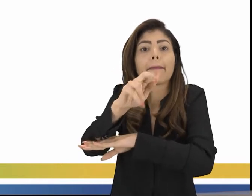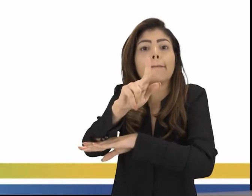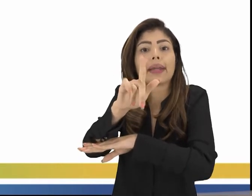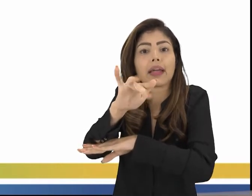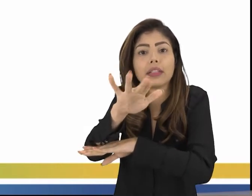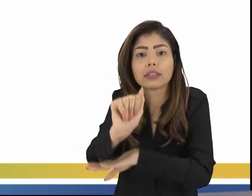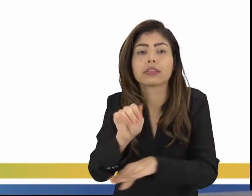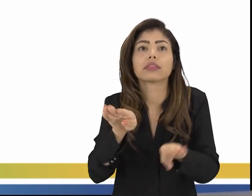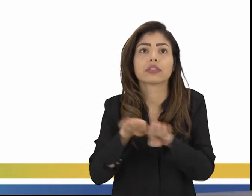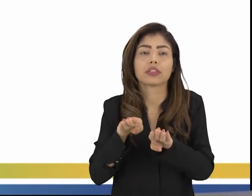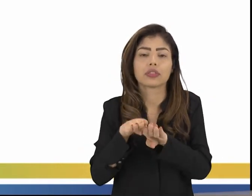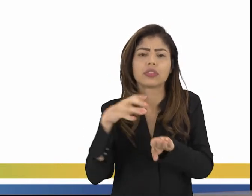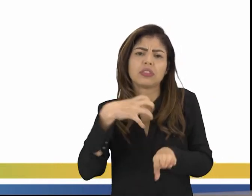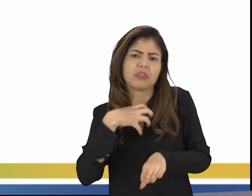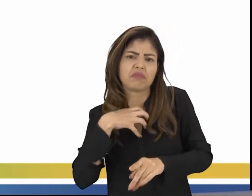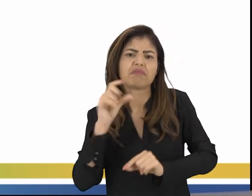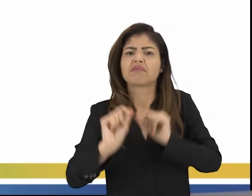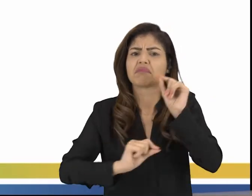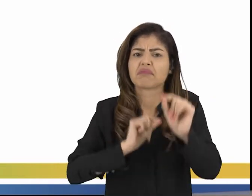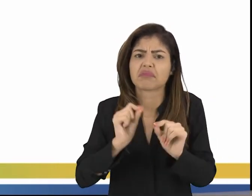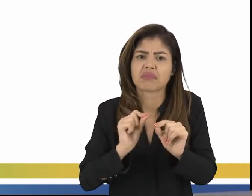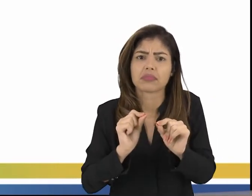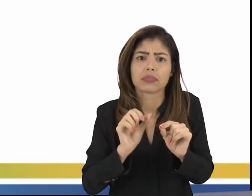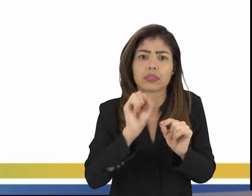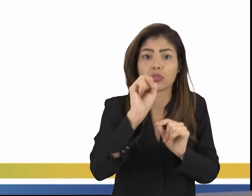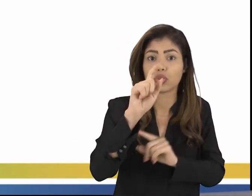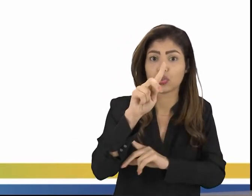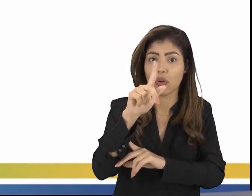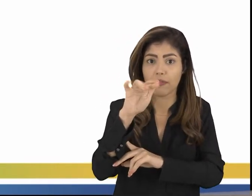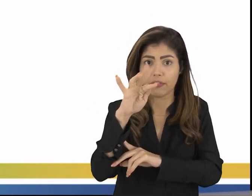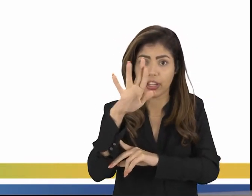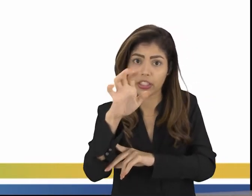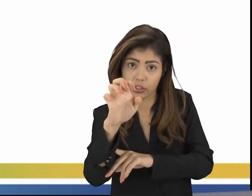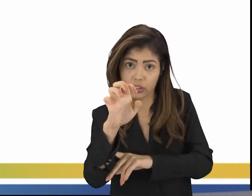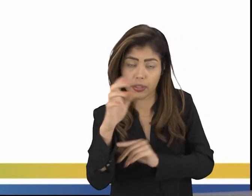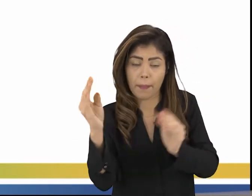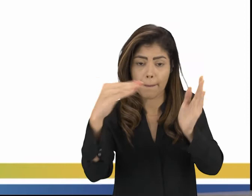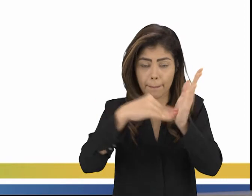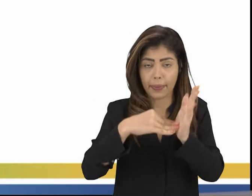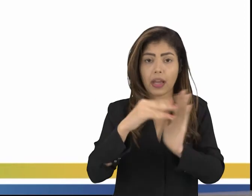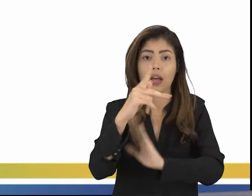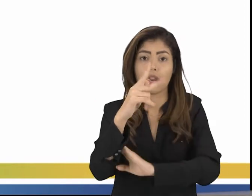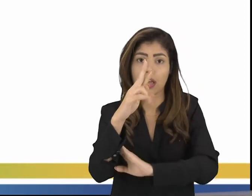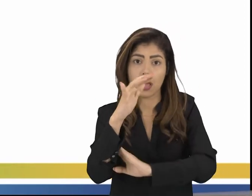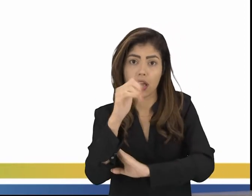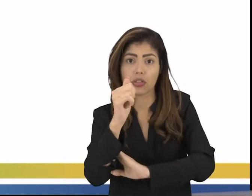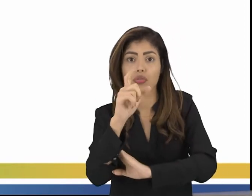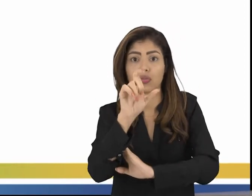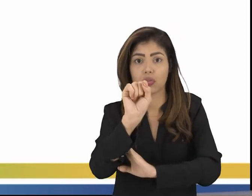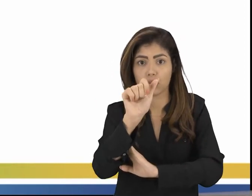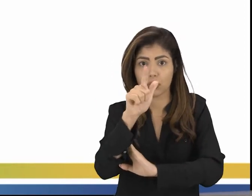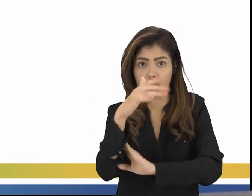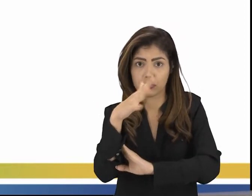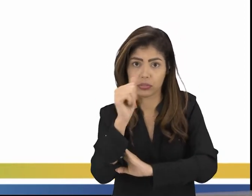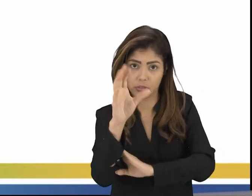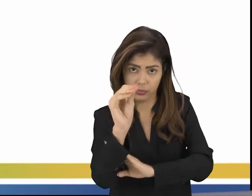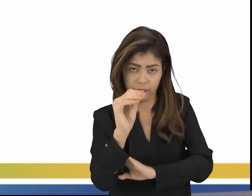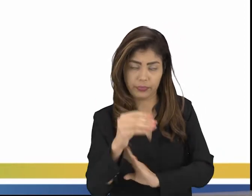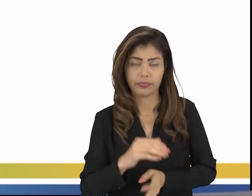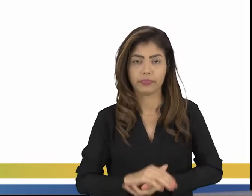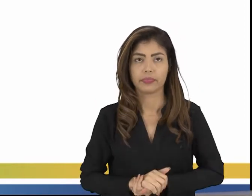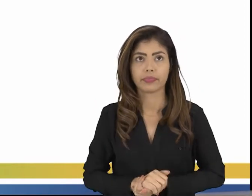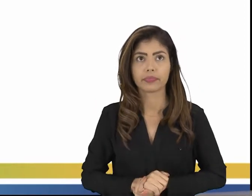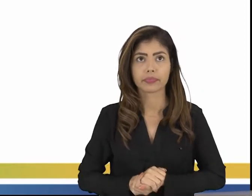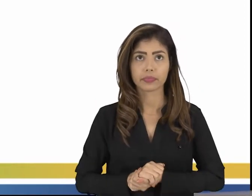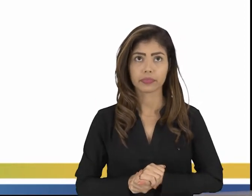sentido do solvente para a solução, ou da solução mais concentrada para a solução mais diluída.